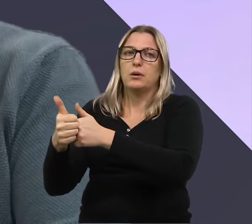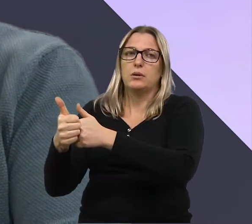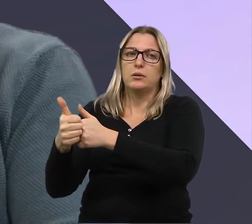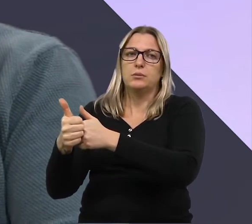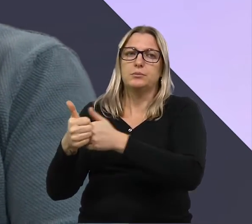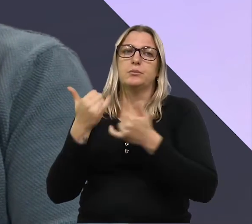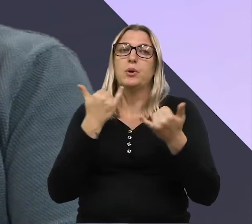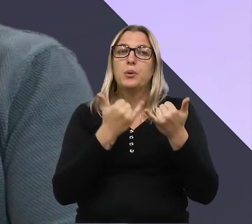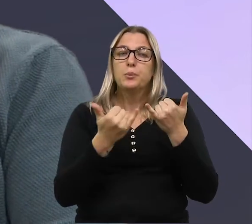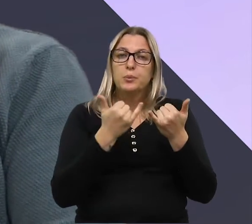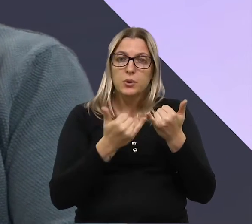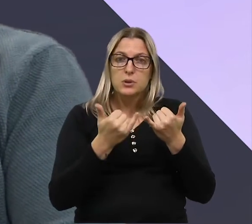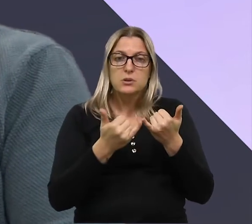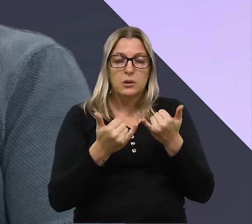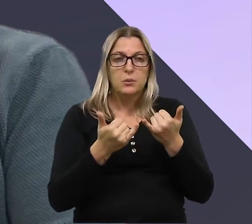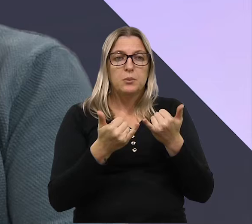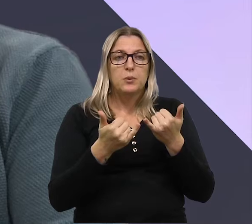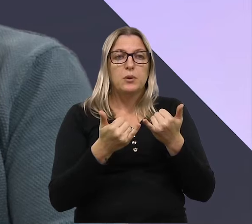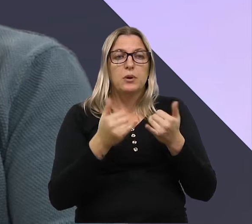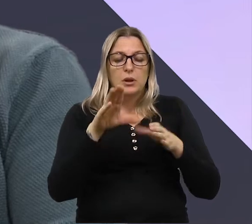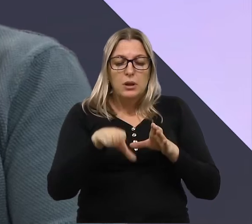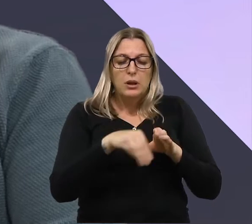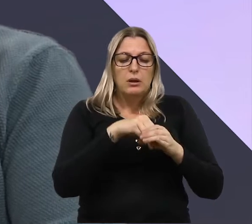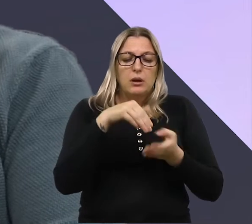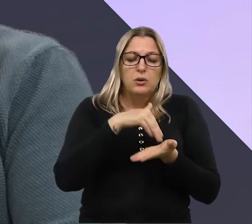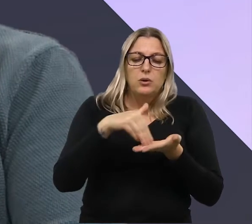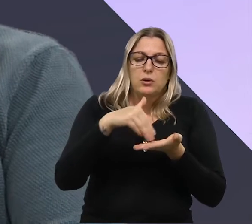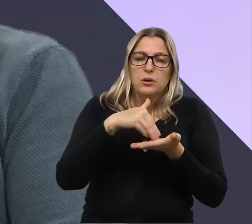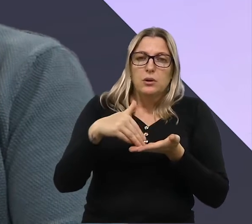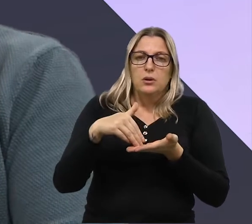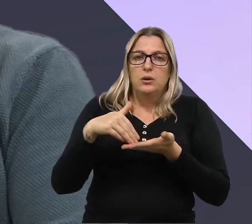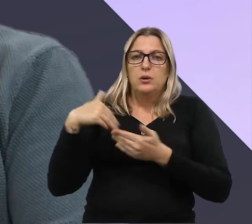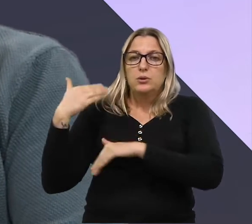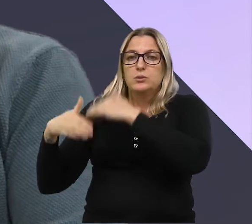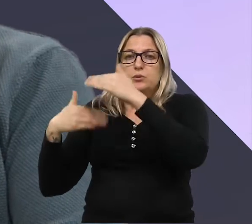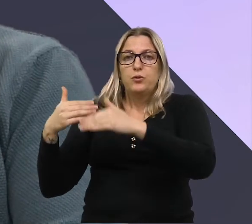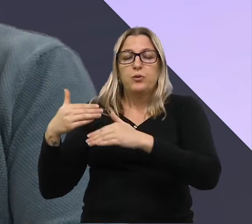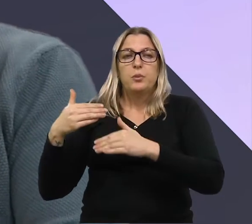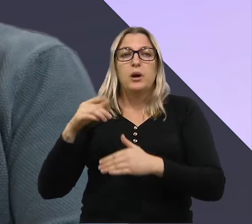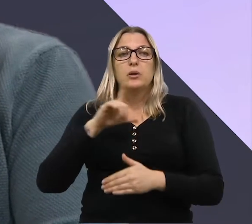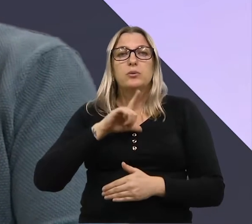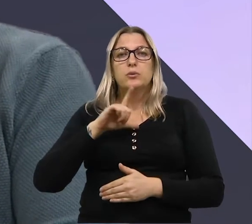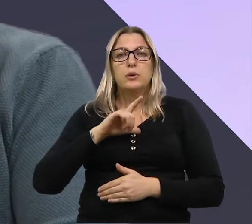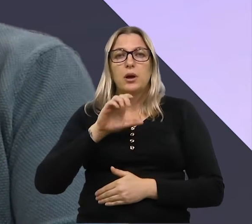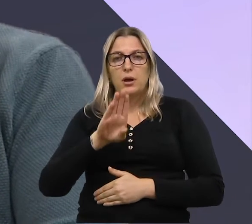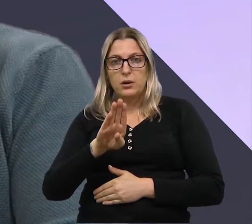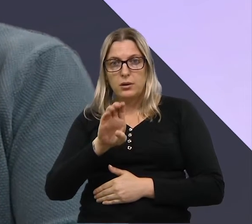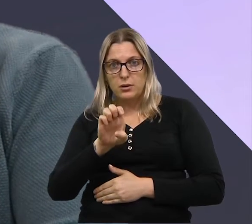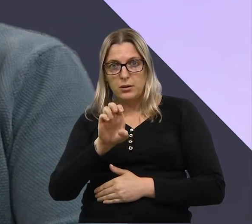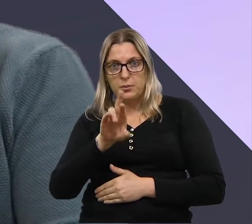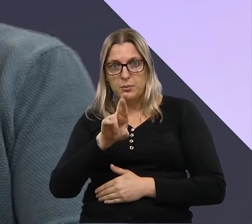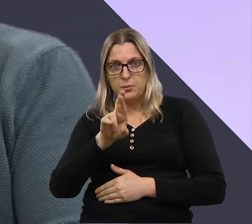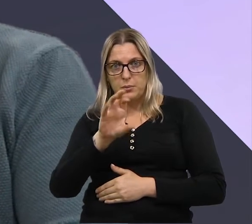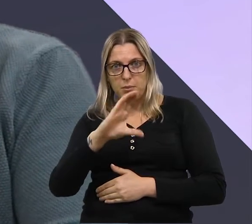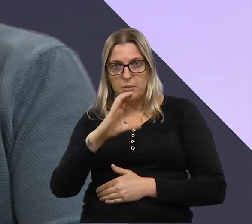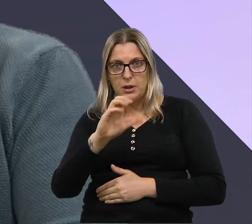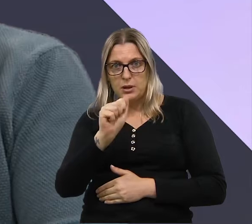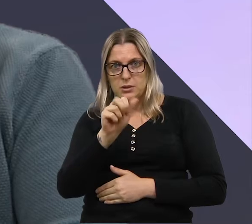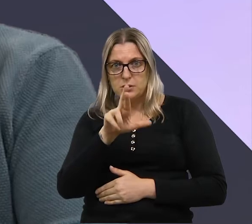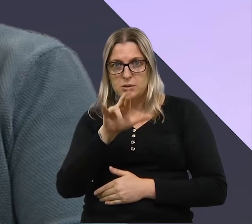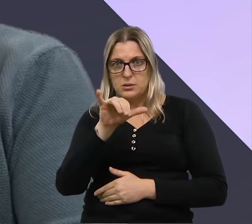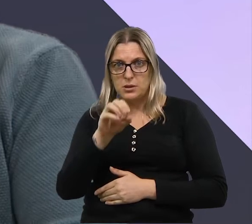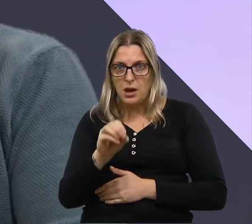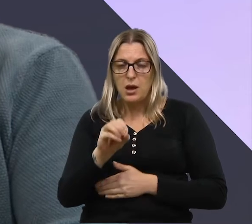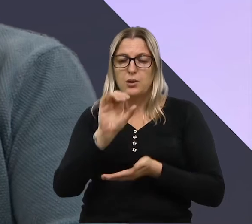posso digitar o caso também hoje que faz parte da secretaria do desenvolvimento o berçário Industrial prestar Industrial hoje é um local